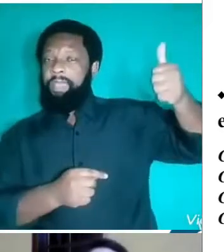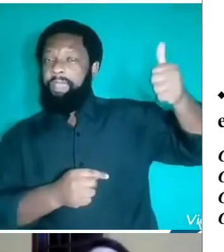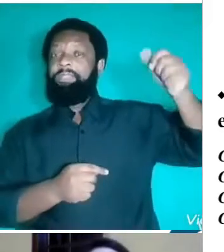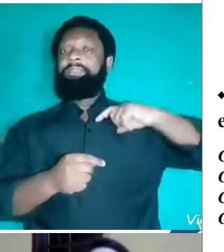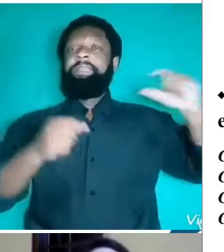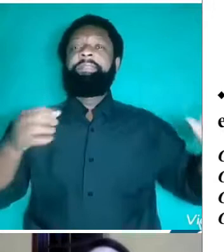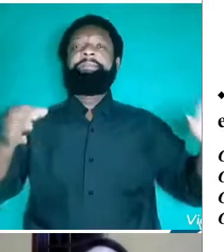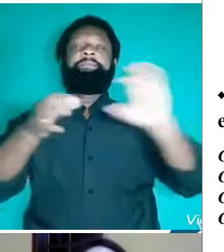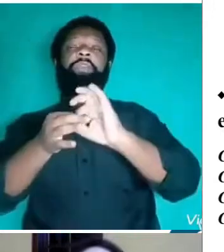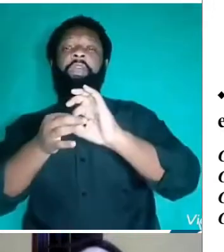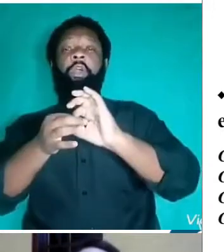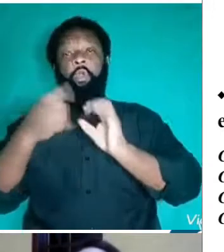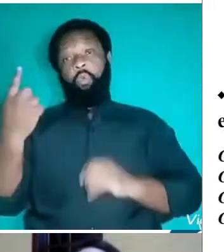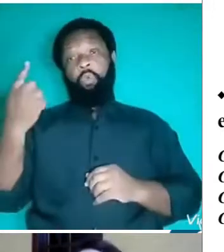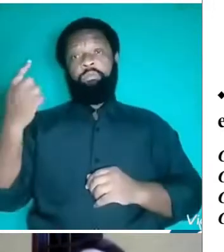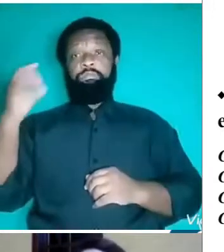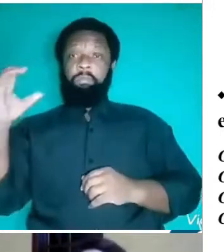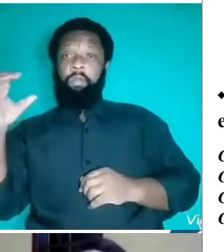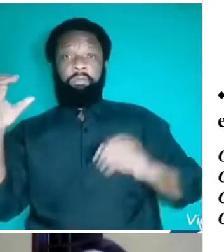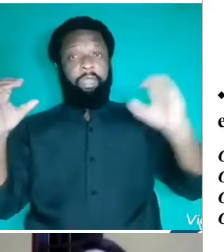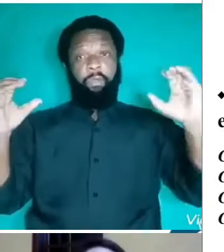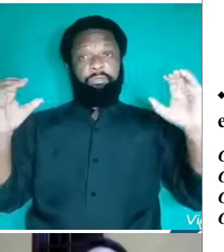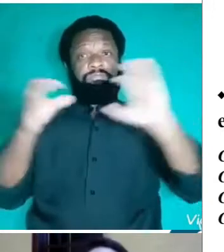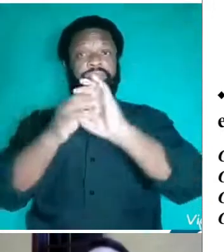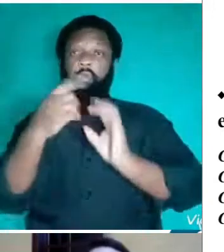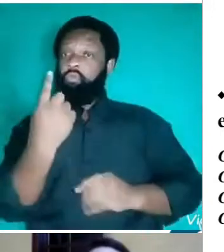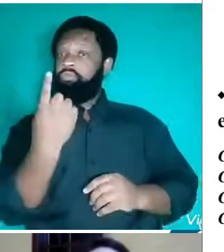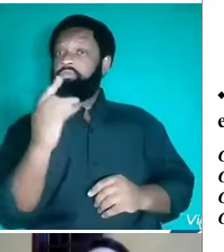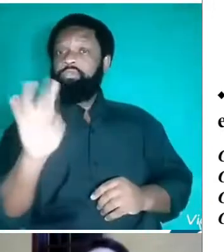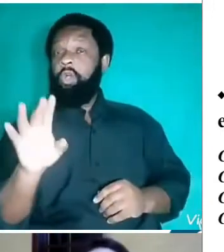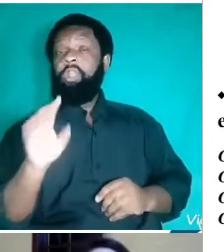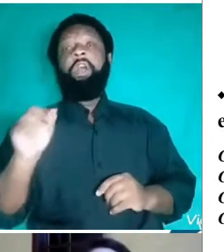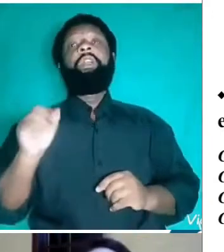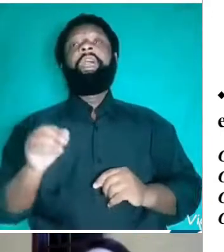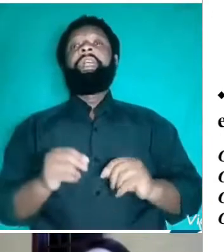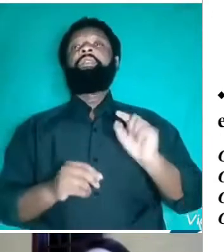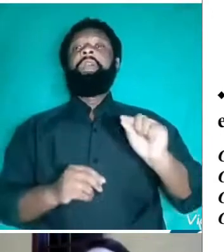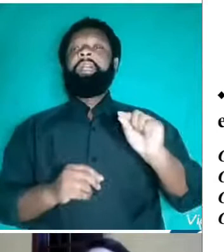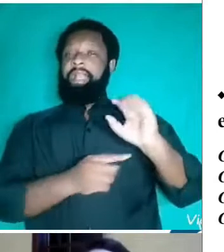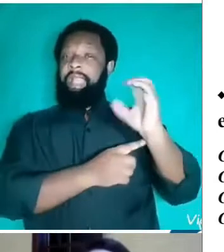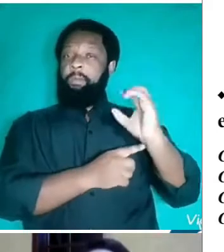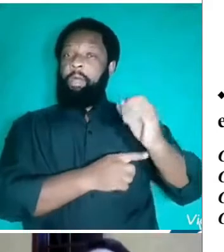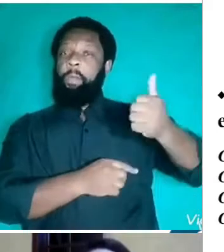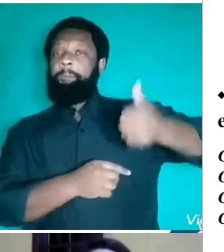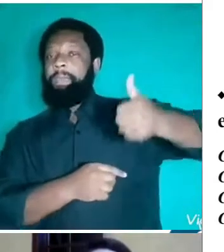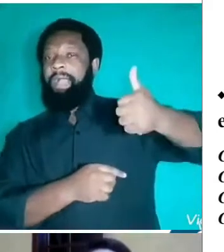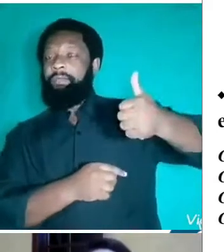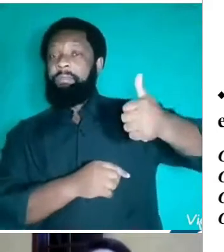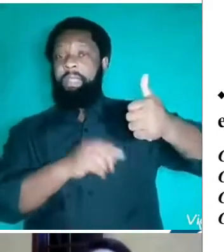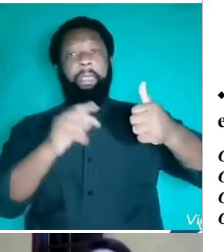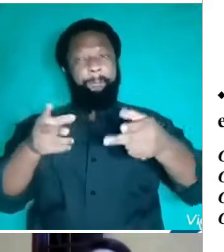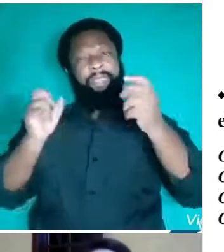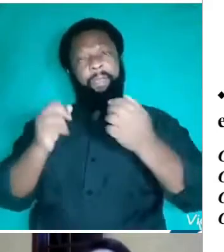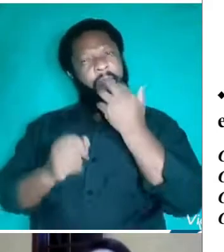aqui, ele está ligado a apenas um outro carbono. Então, esse carbono é um carbono primário. Percebam que